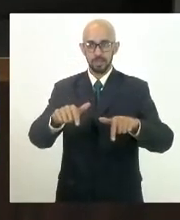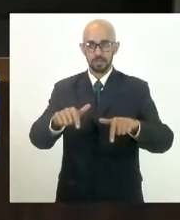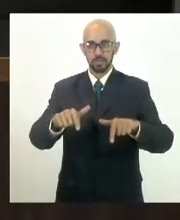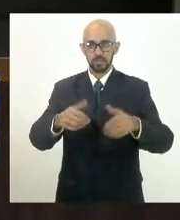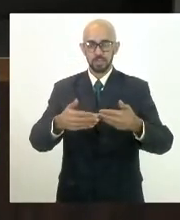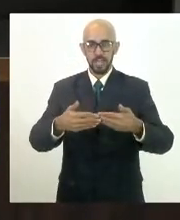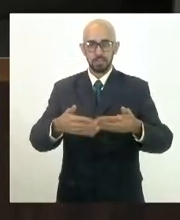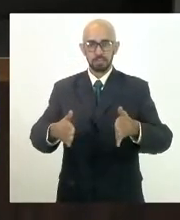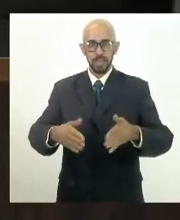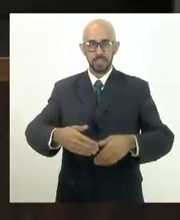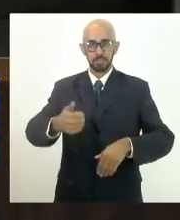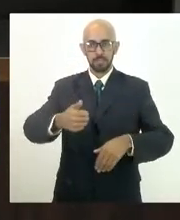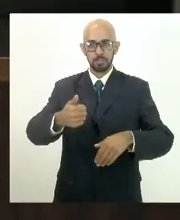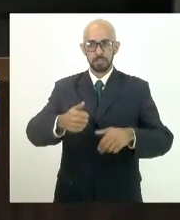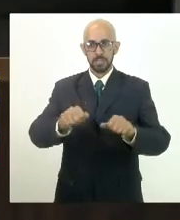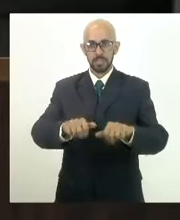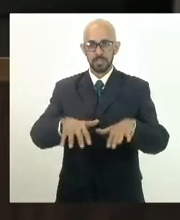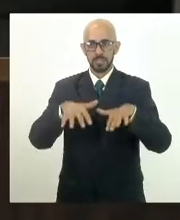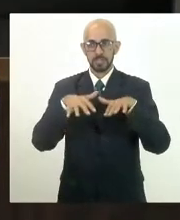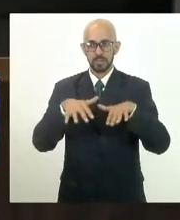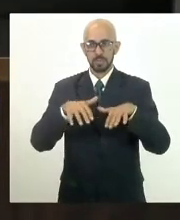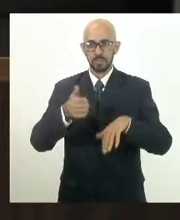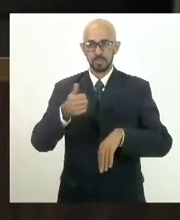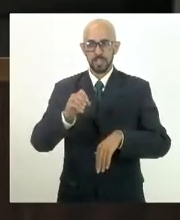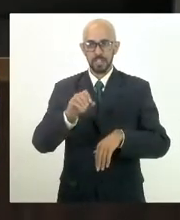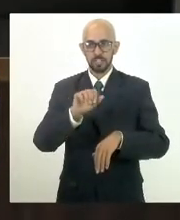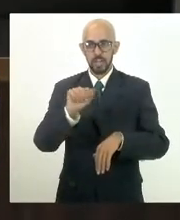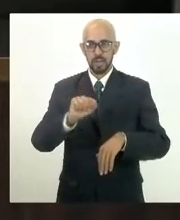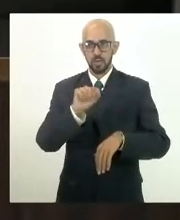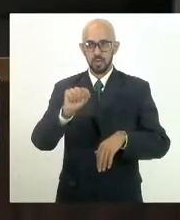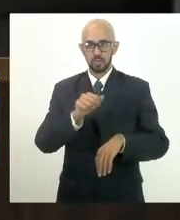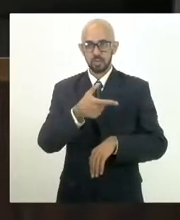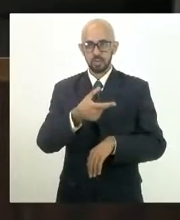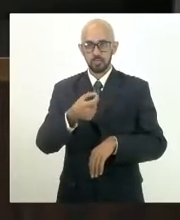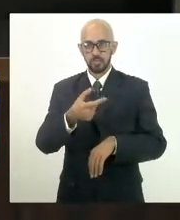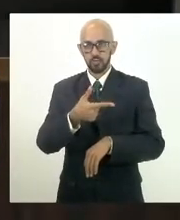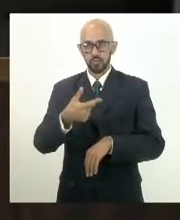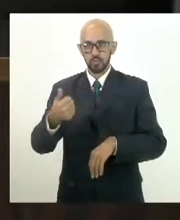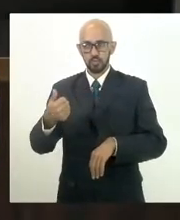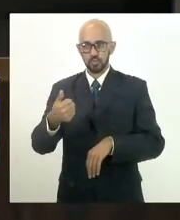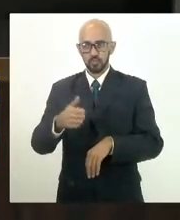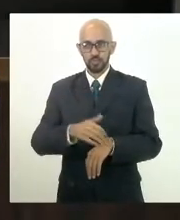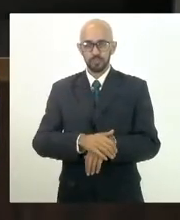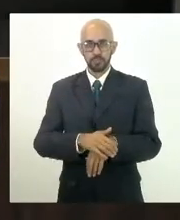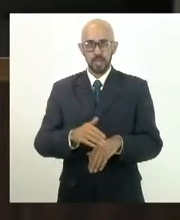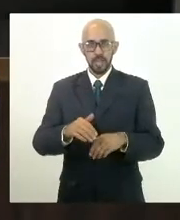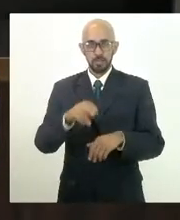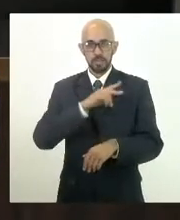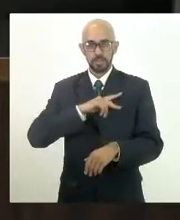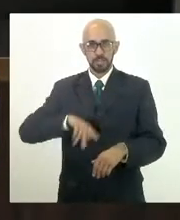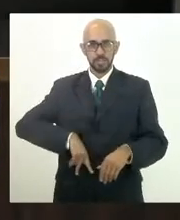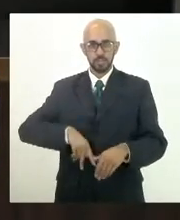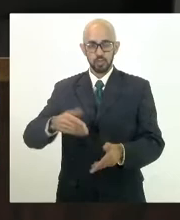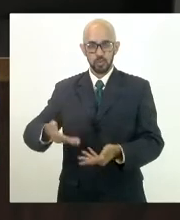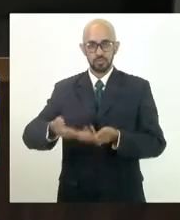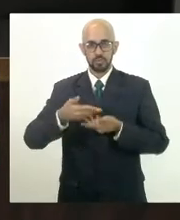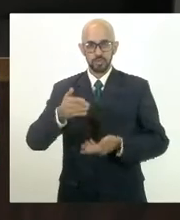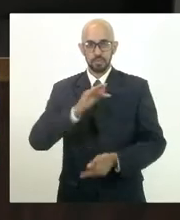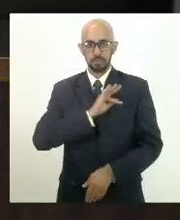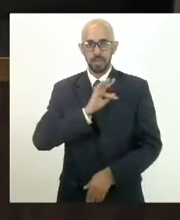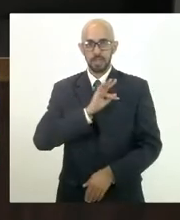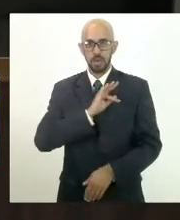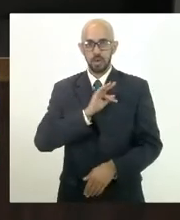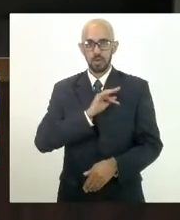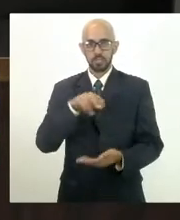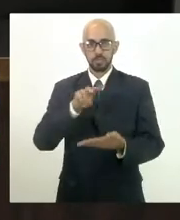Está aberta a primeira sessão ordinária do dia 10 de agosto de 2021. A presidência convida a deputada Marta Rocha a fazer a leitura do